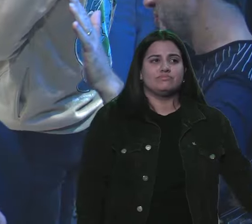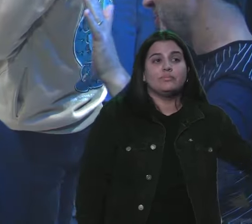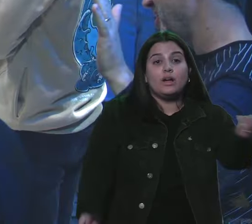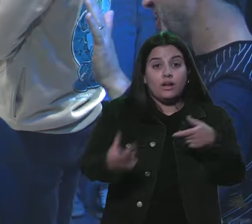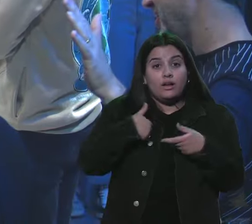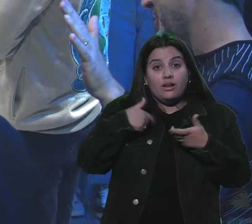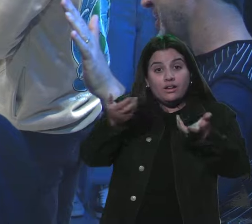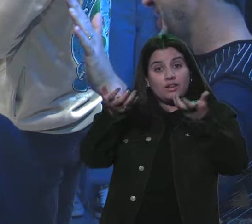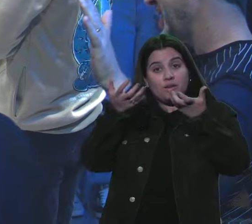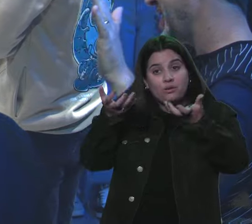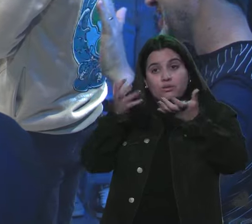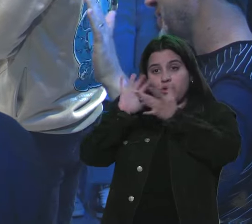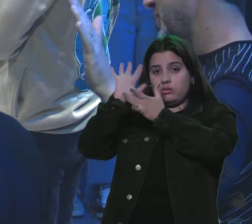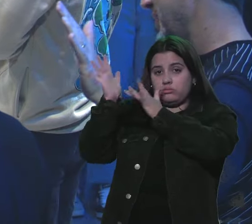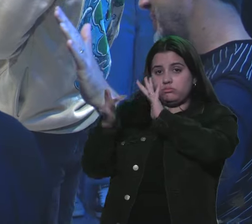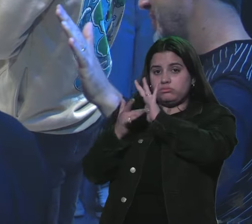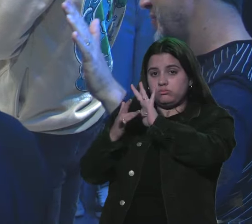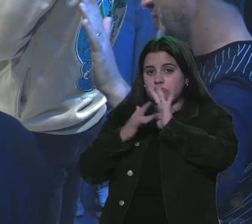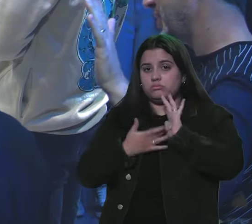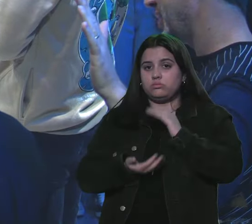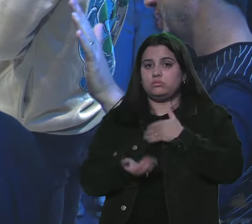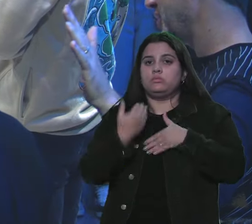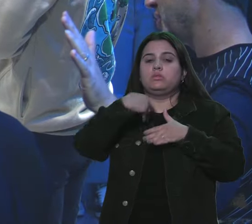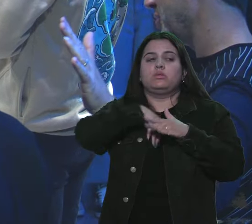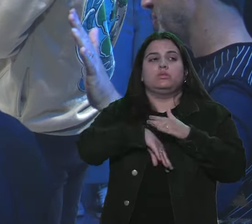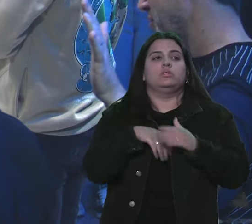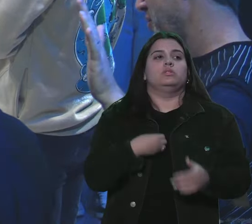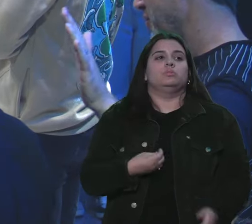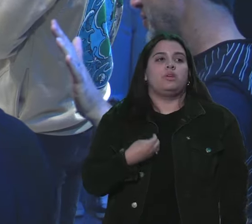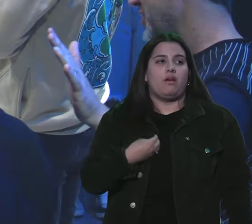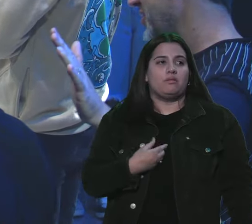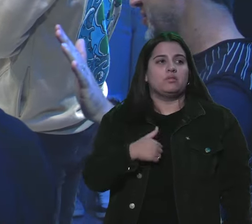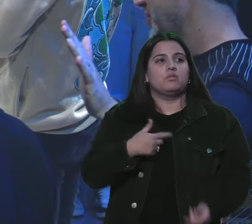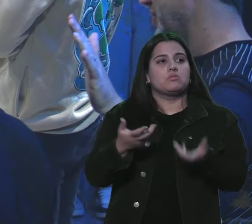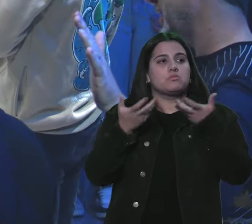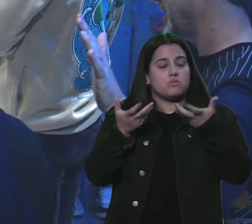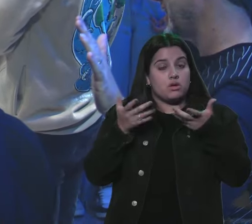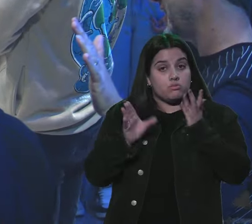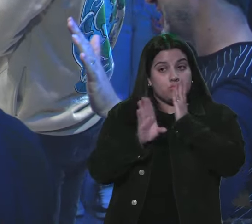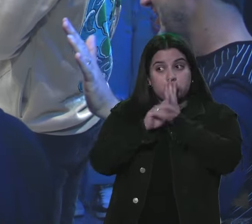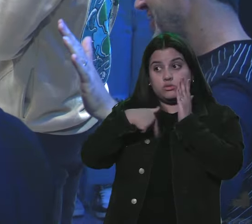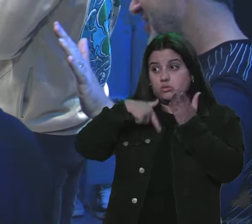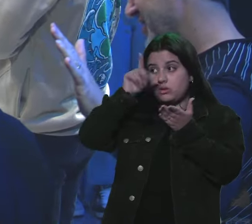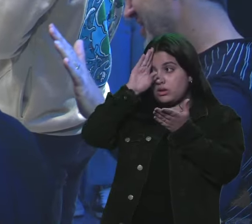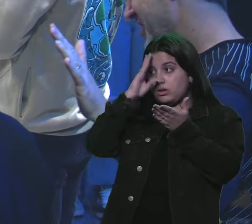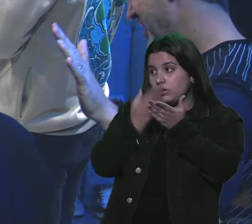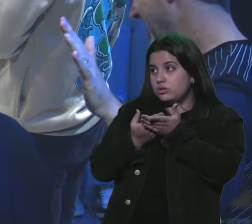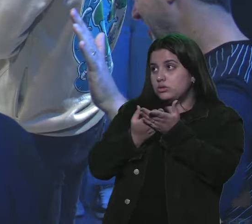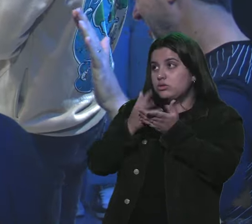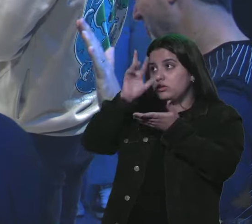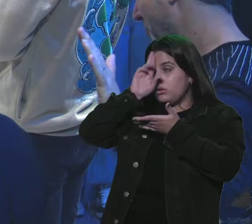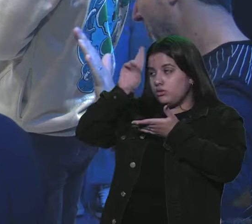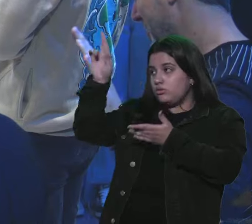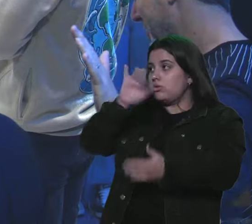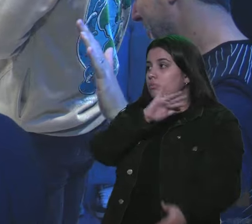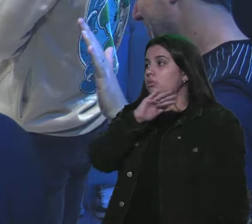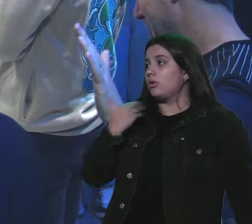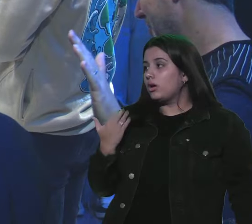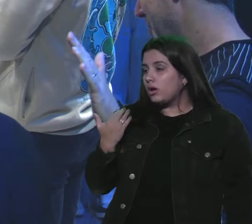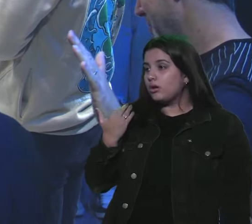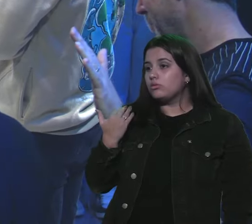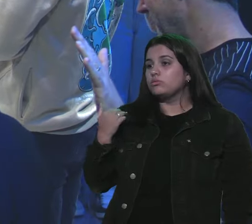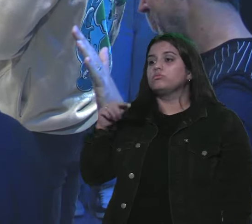Eu quero que o Senhor entre na minha vida. Por isso eu creio que o Senhor morreu